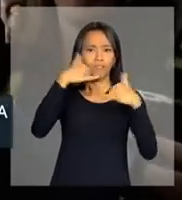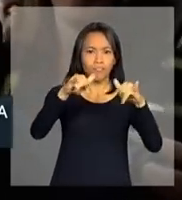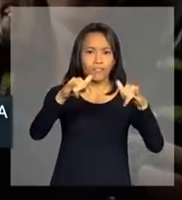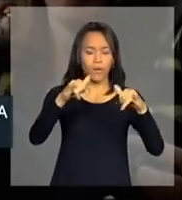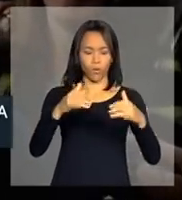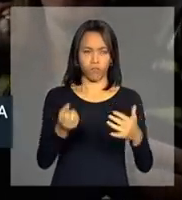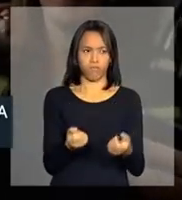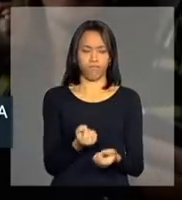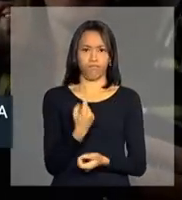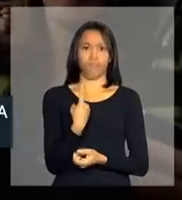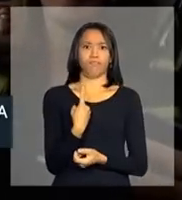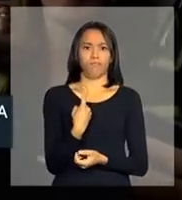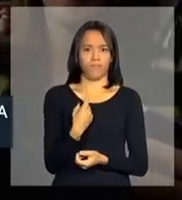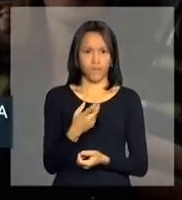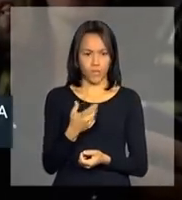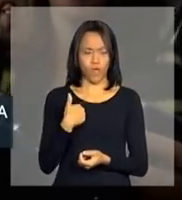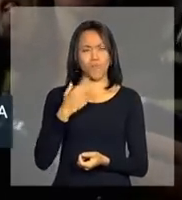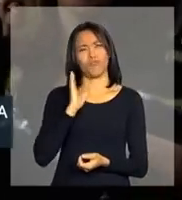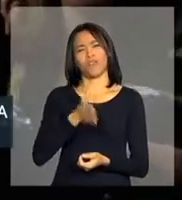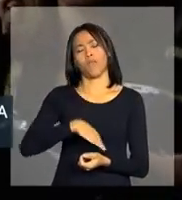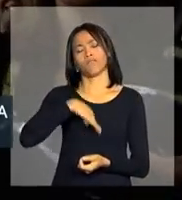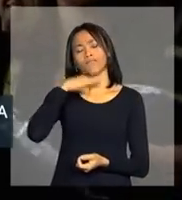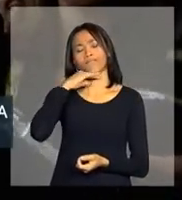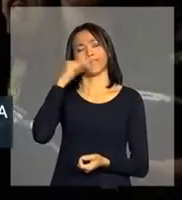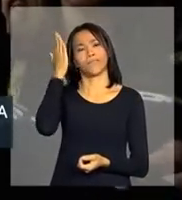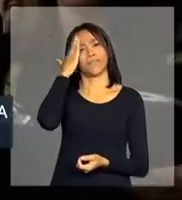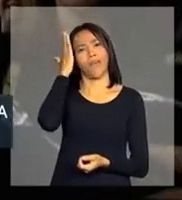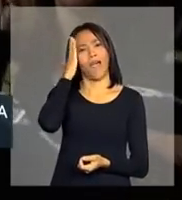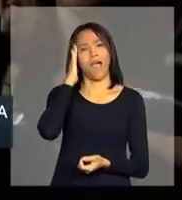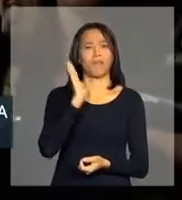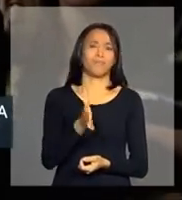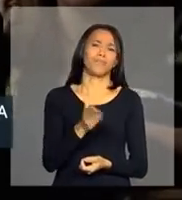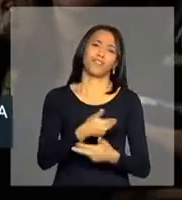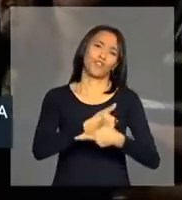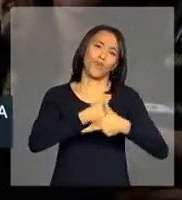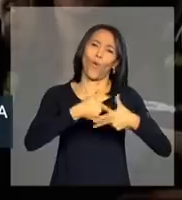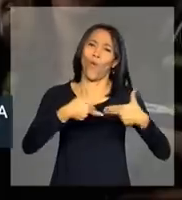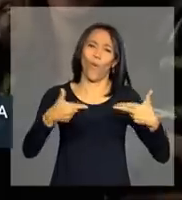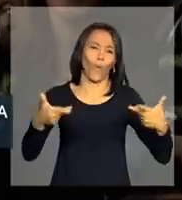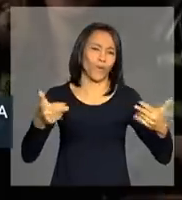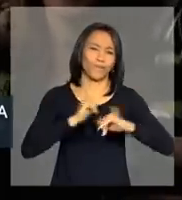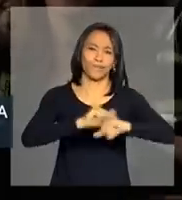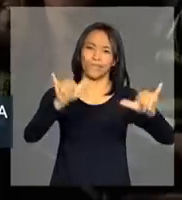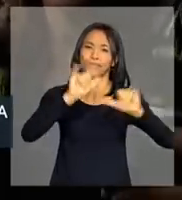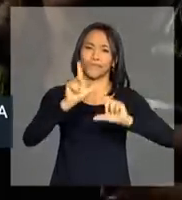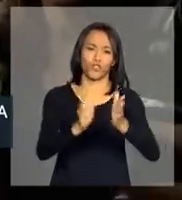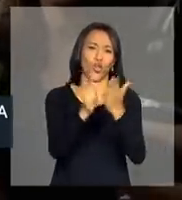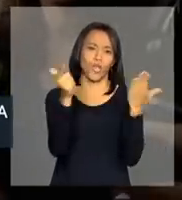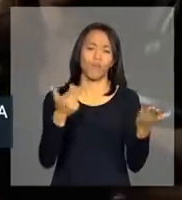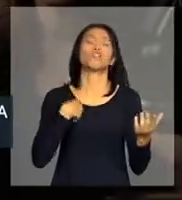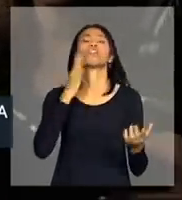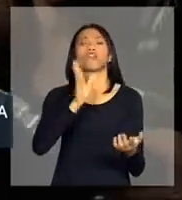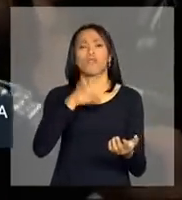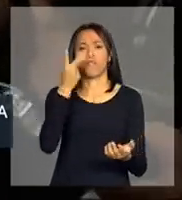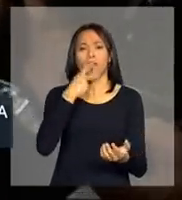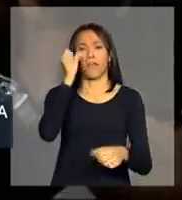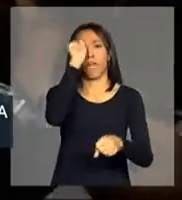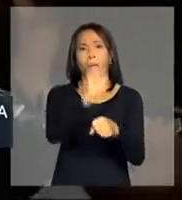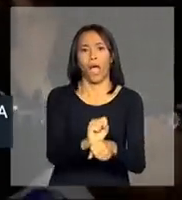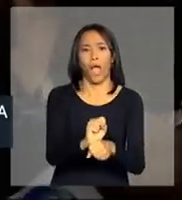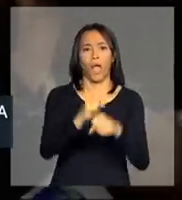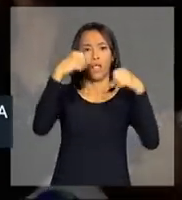vocês que, como eu estou velha nessa atividade, eu já vi falar que ia ter racionamento no Brasil